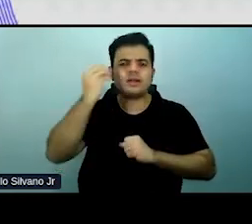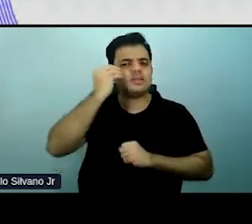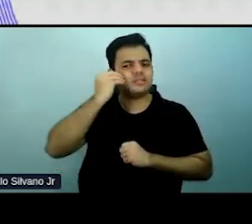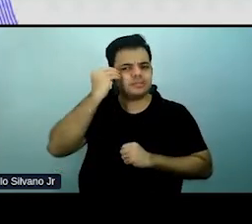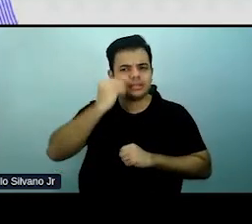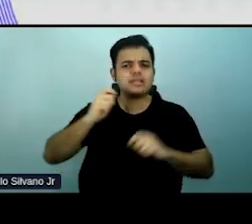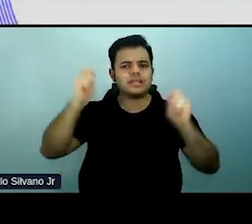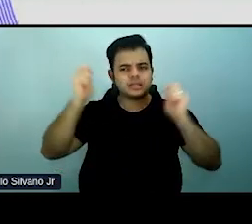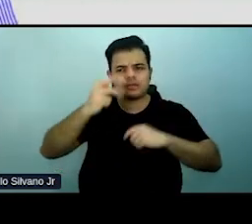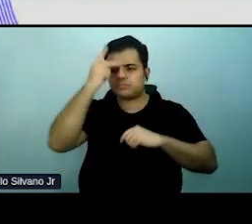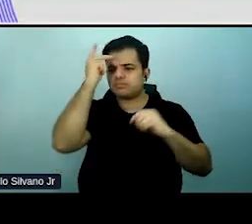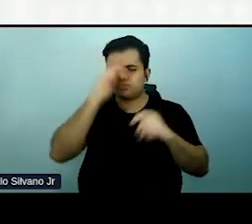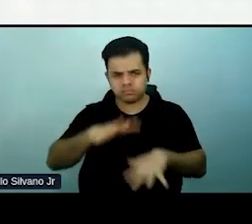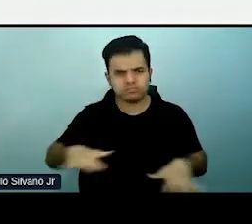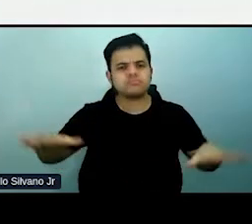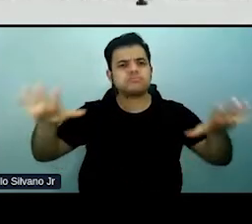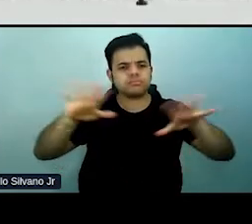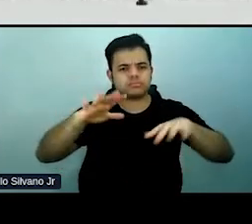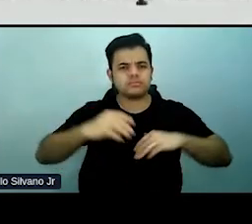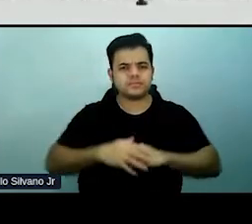possível para todas as pessoas.